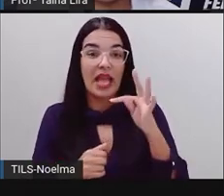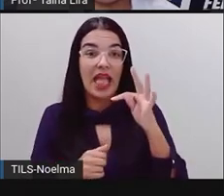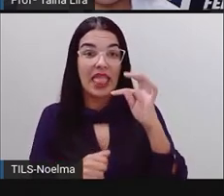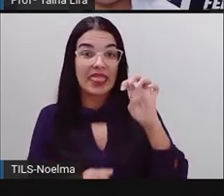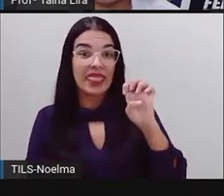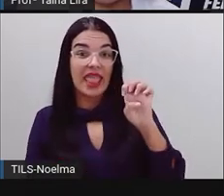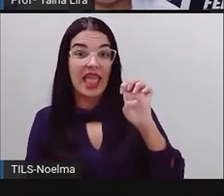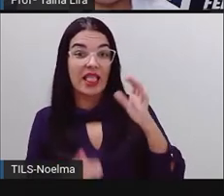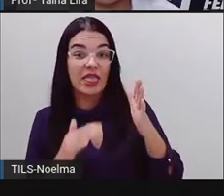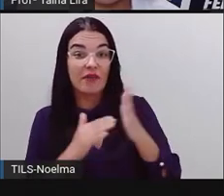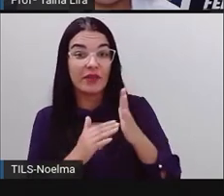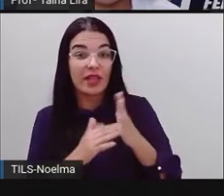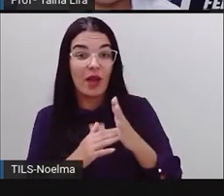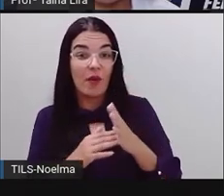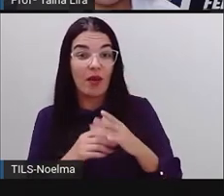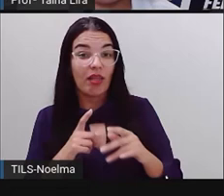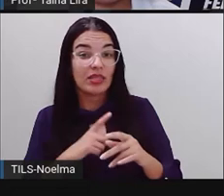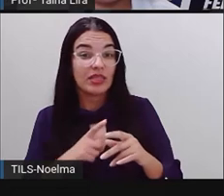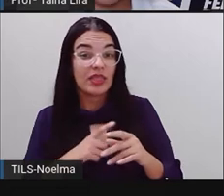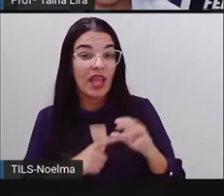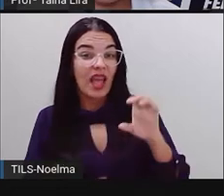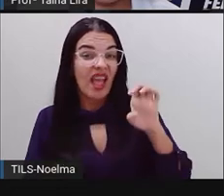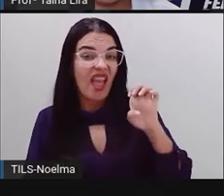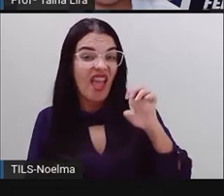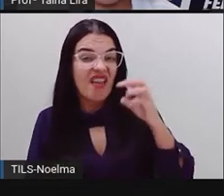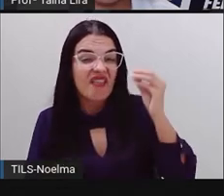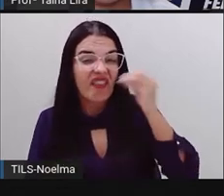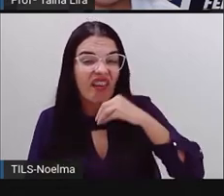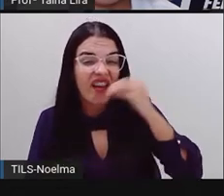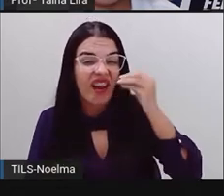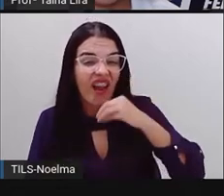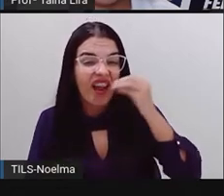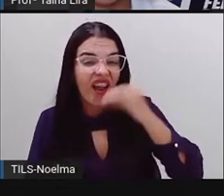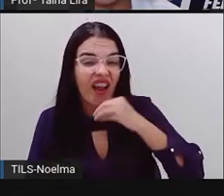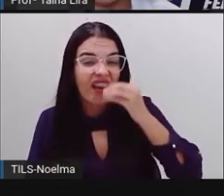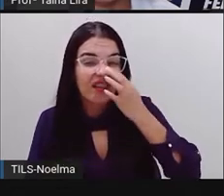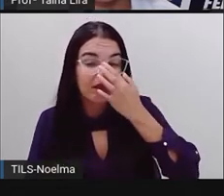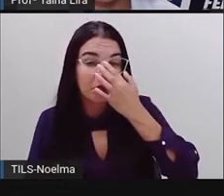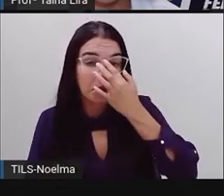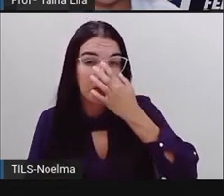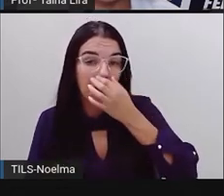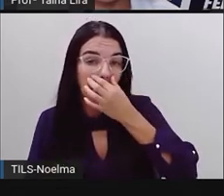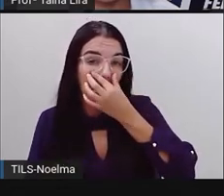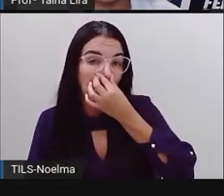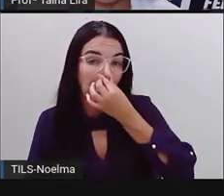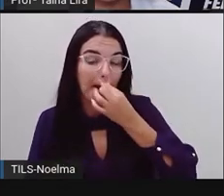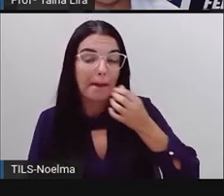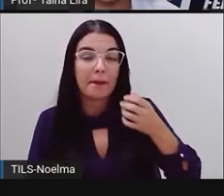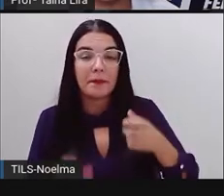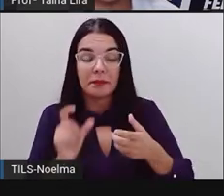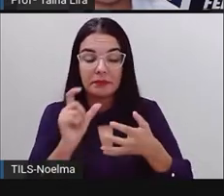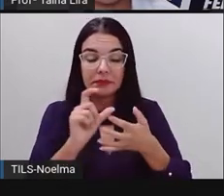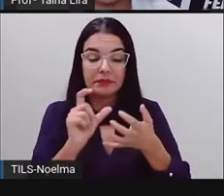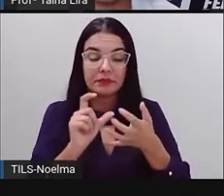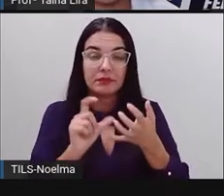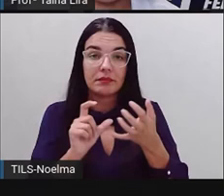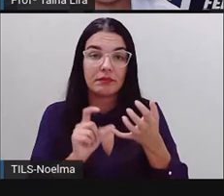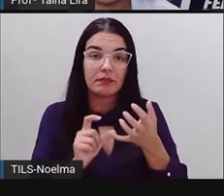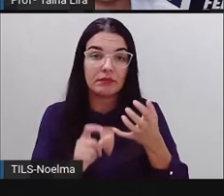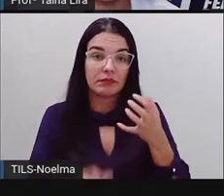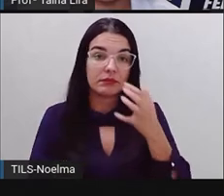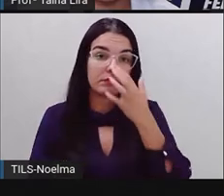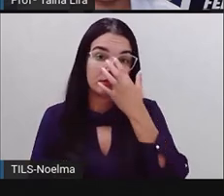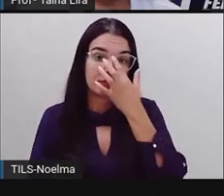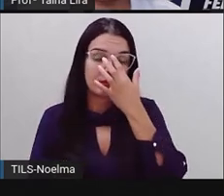lá no final com o é fraco certo ou a sílaba mais fraca porque